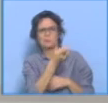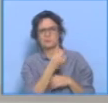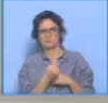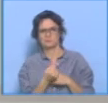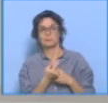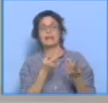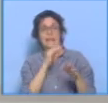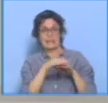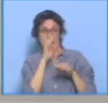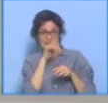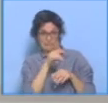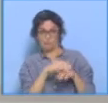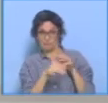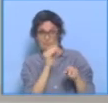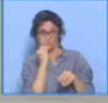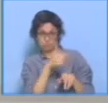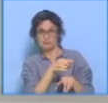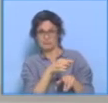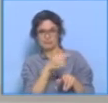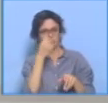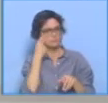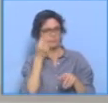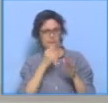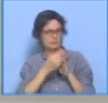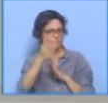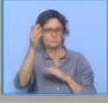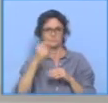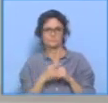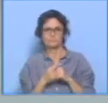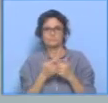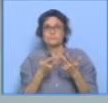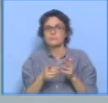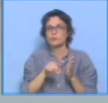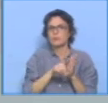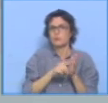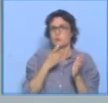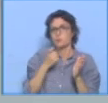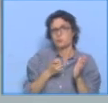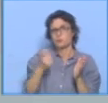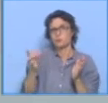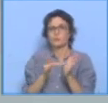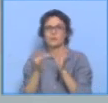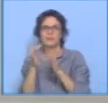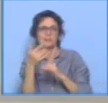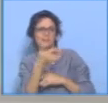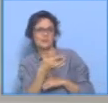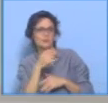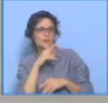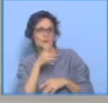isso e viverás. Ou seja, o legista queria saber e Jesus remete-o para o